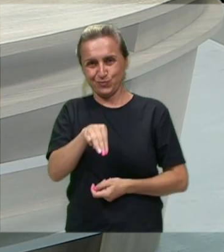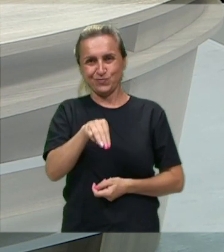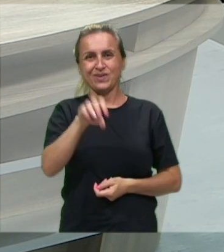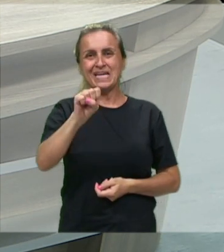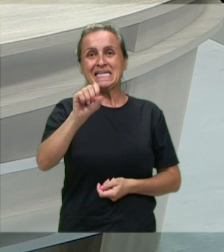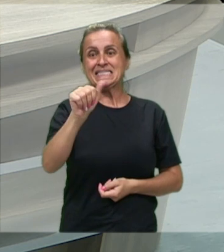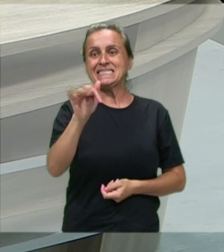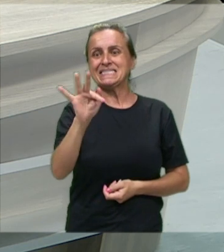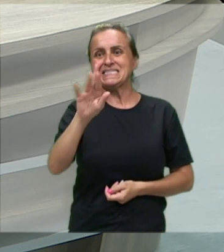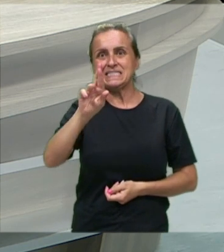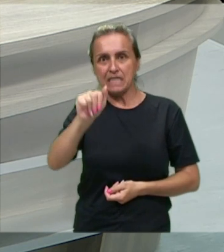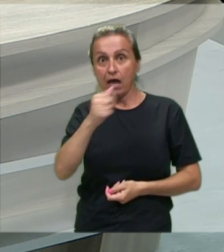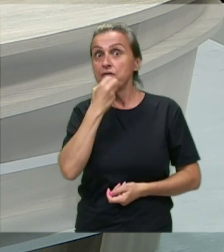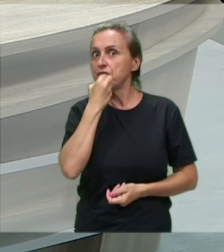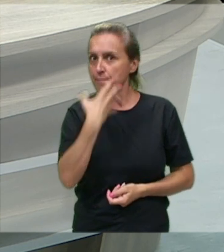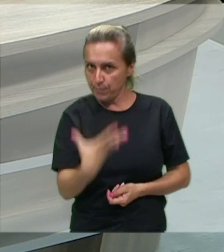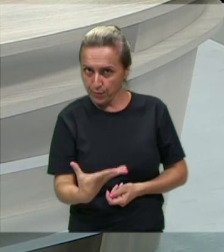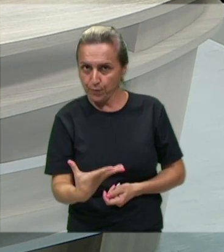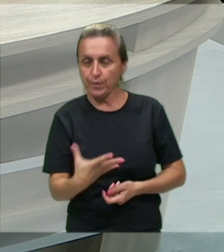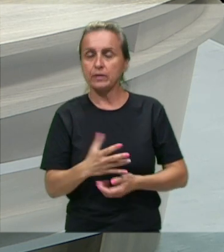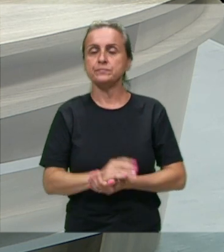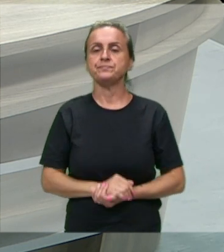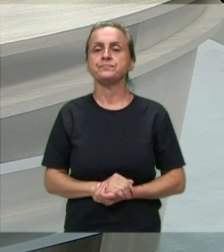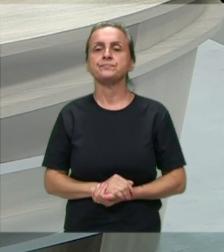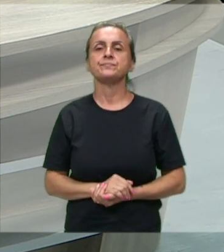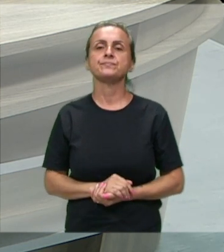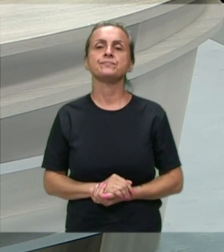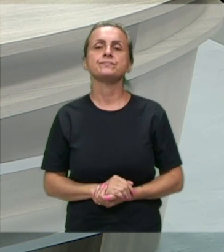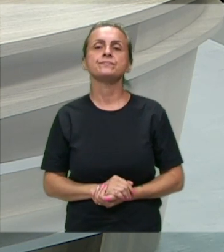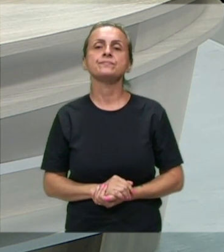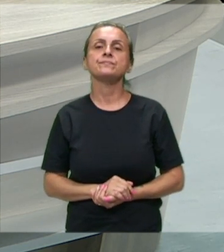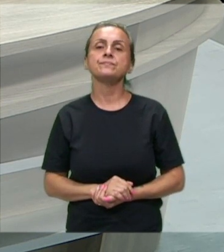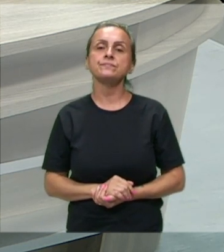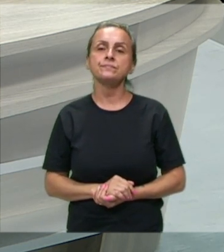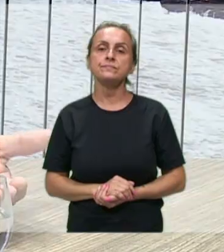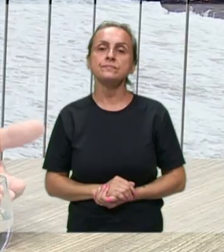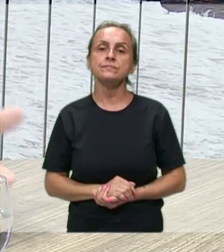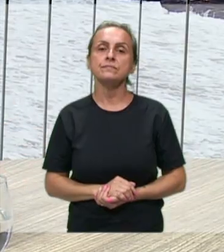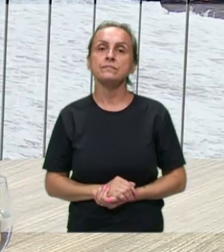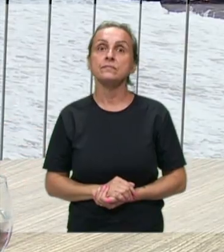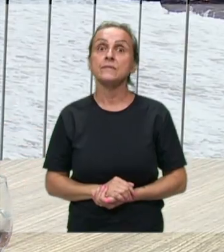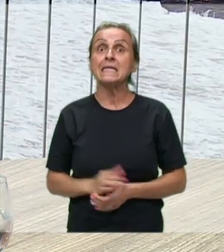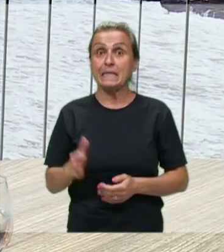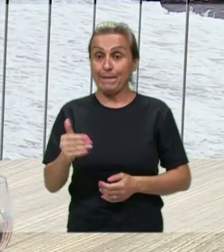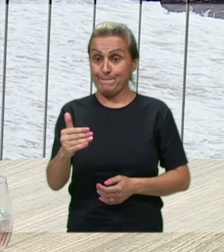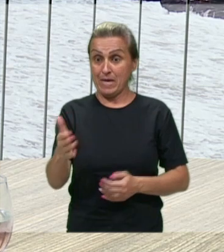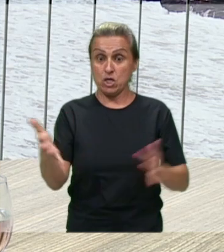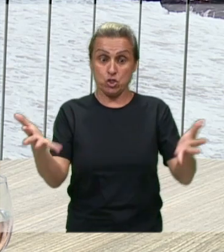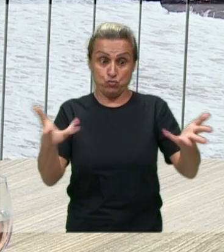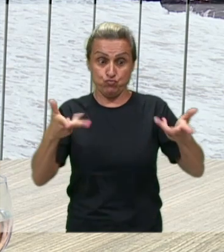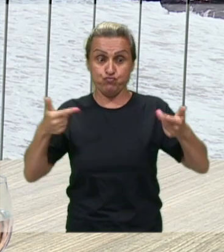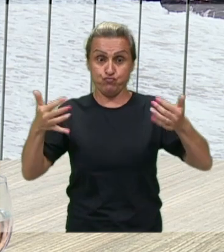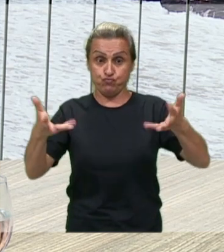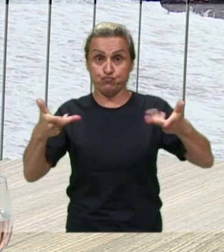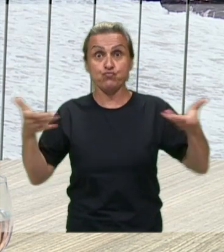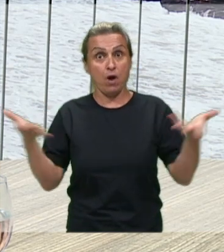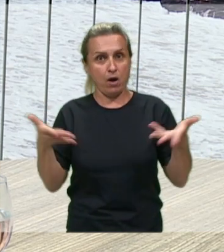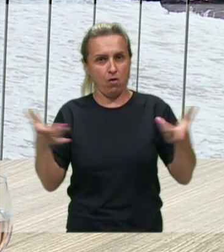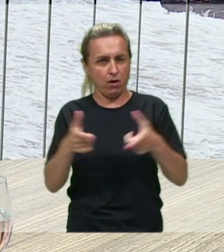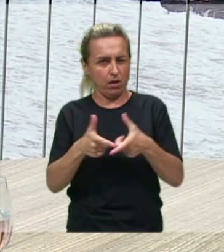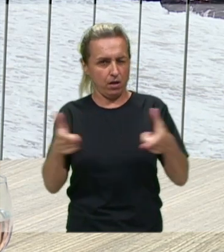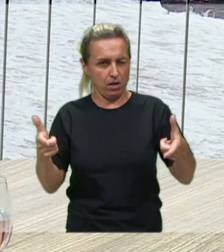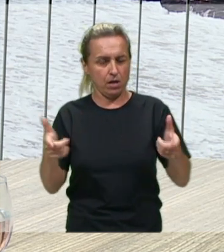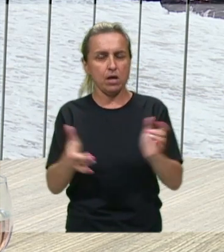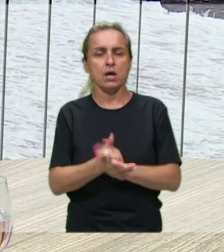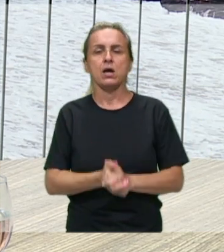fábrica minha fechar aqui, embora da cidade, para outro lugar. Então a gente prefere, quanto mais peixe em abundância, melhor para a gente trabalhar. Então, é oferta